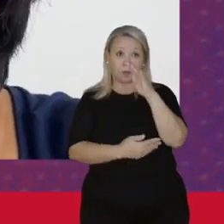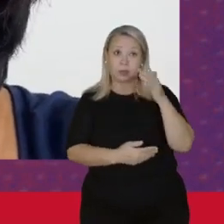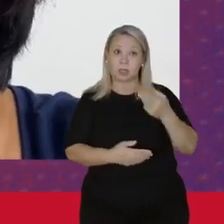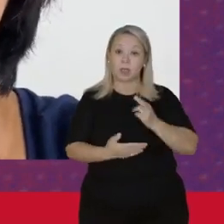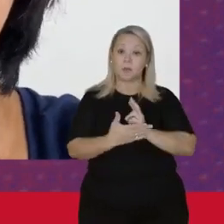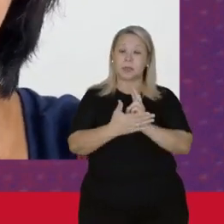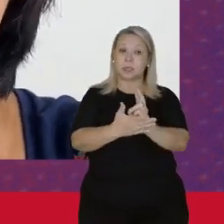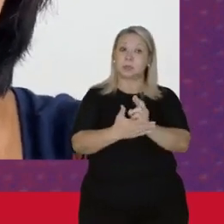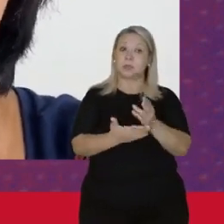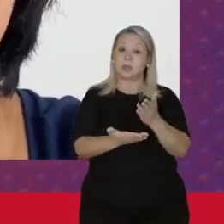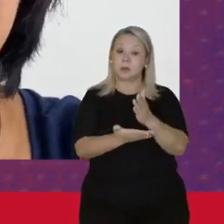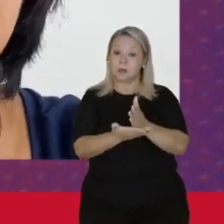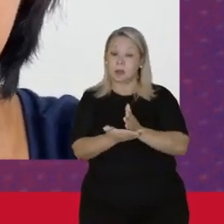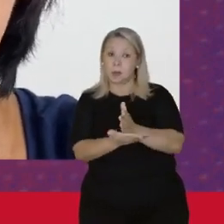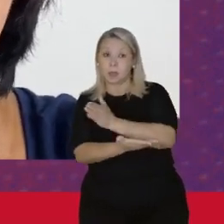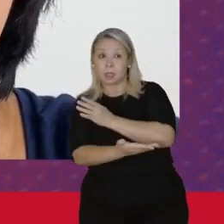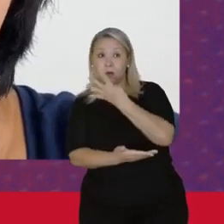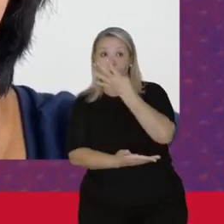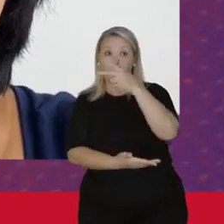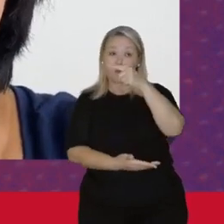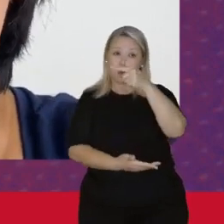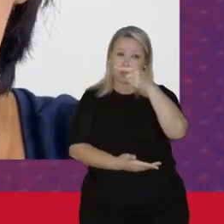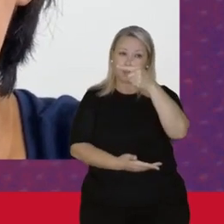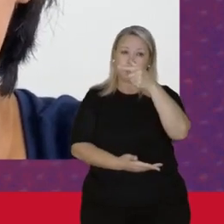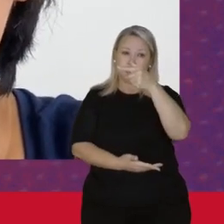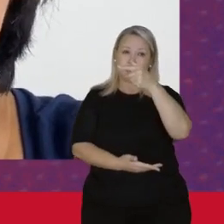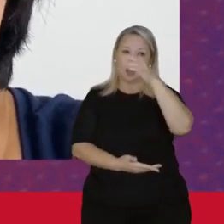a metade, em torno de 47%